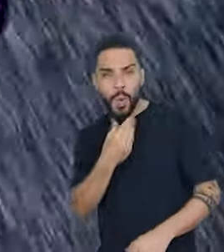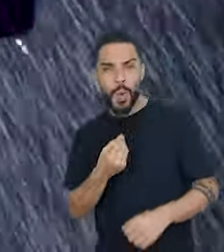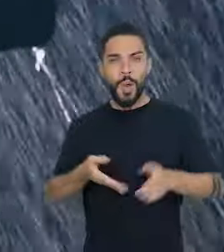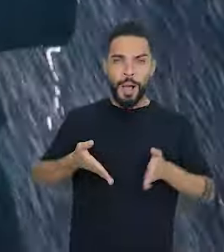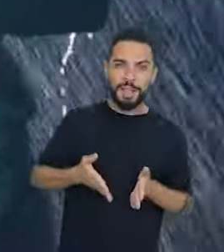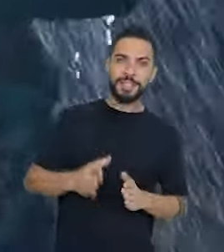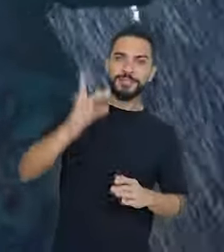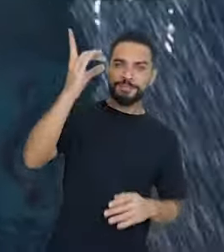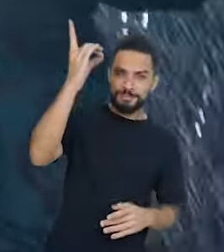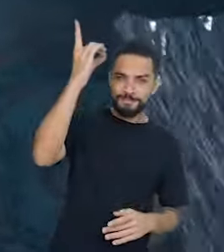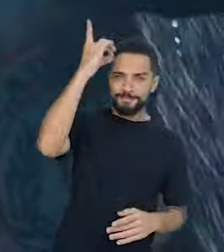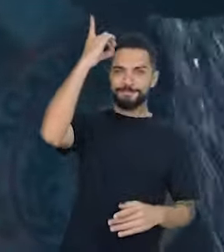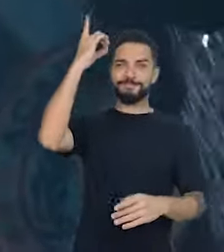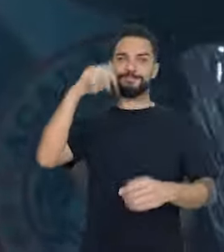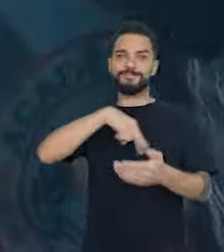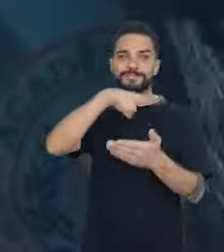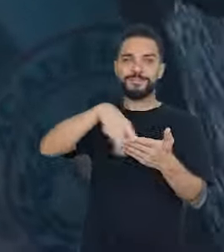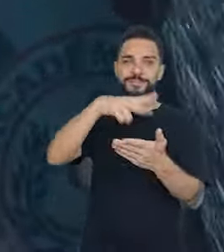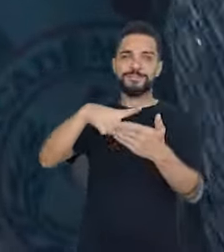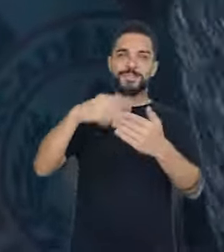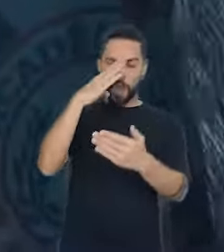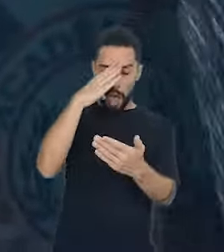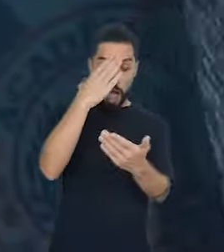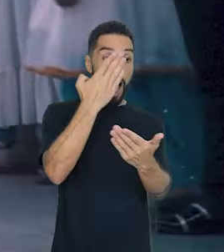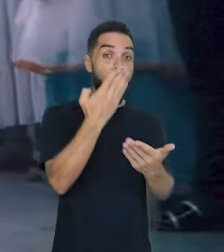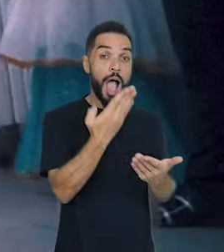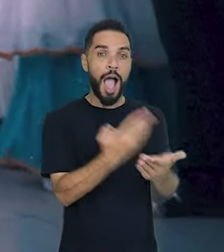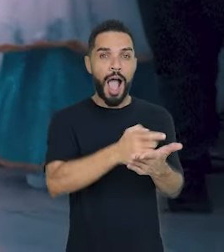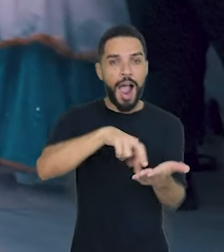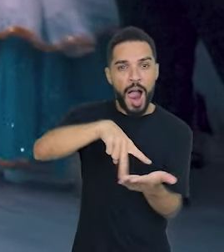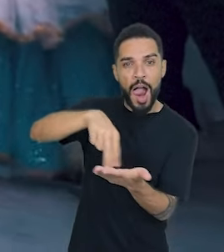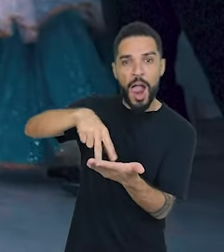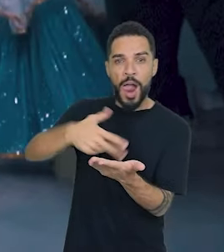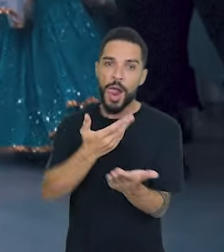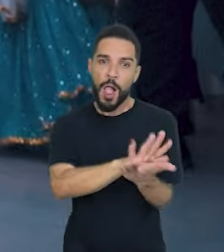e encantar, com passos firmados no chão a brilhar.